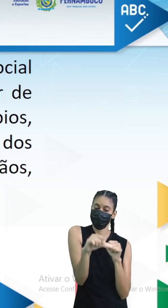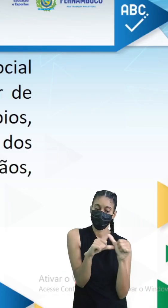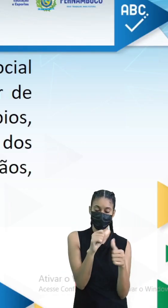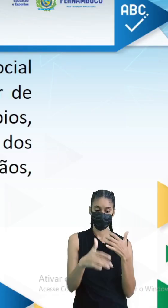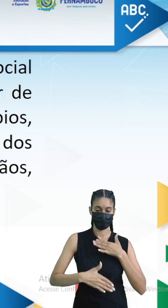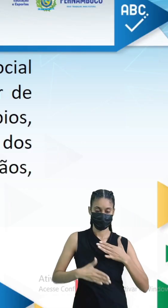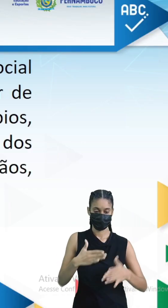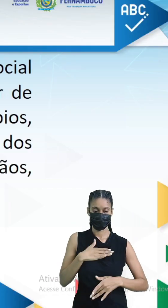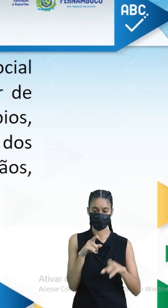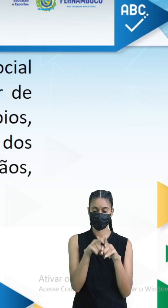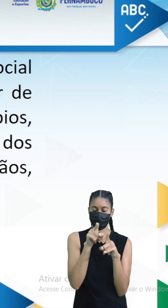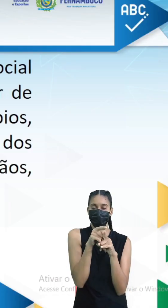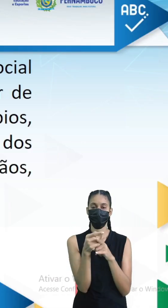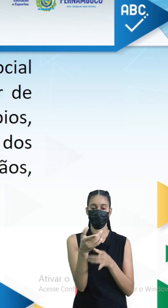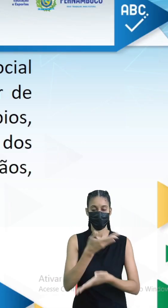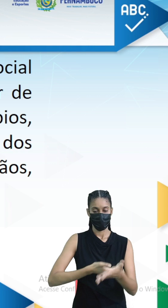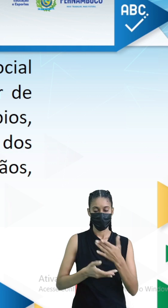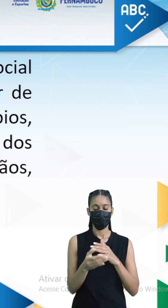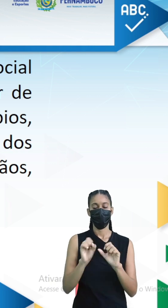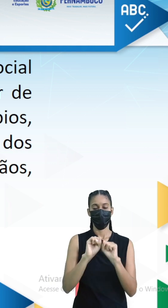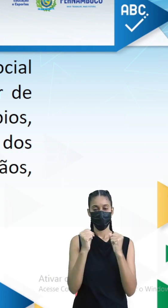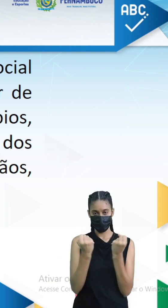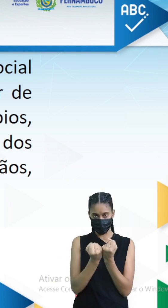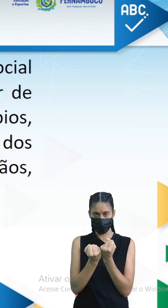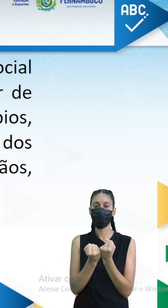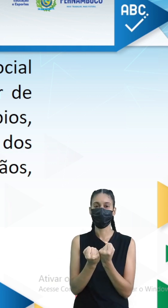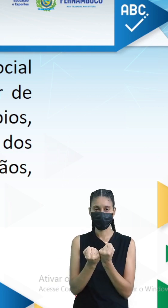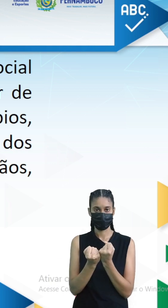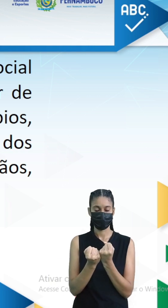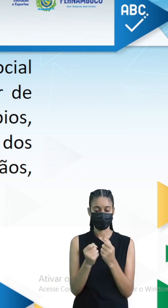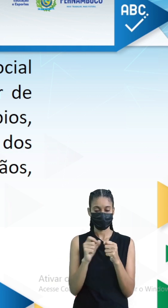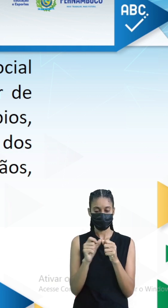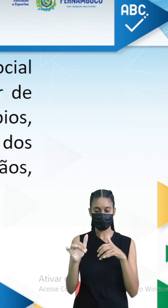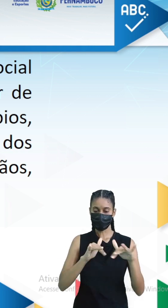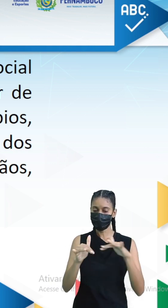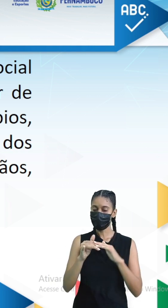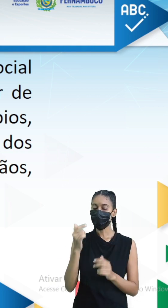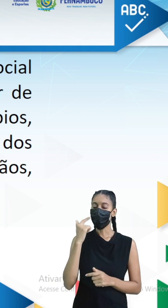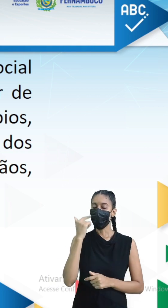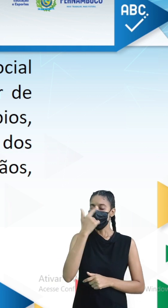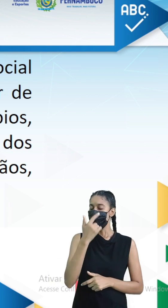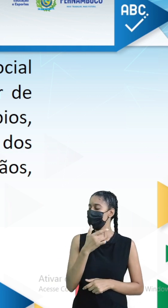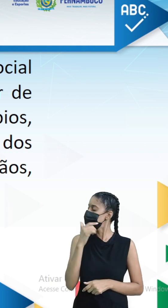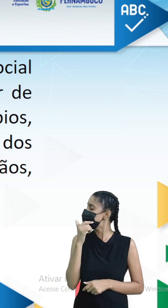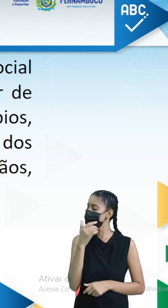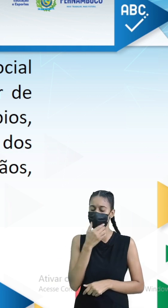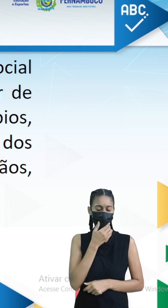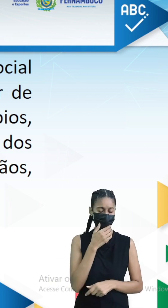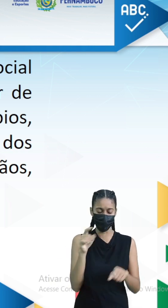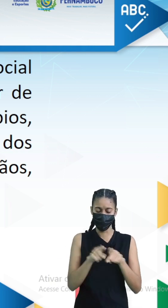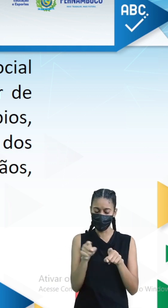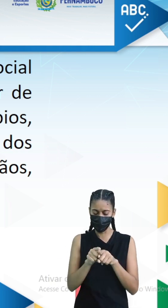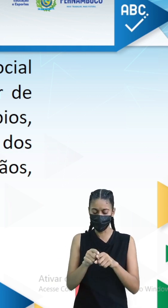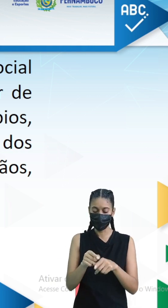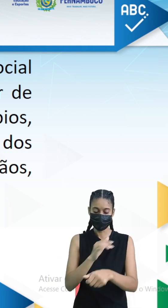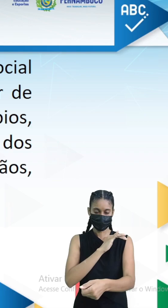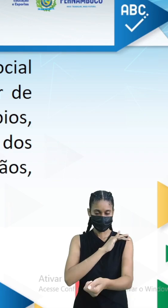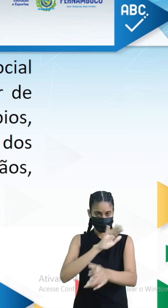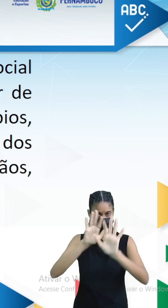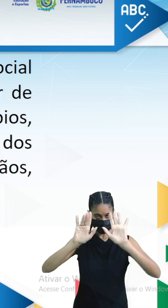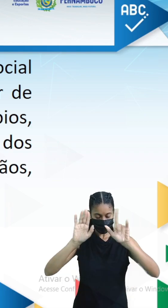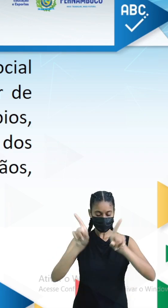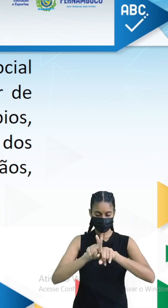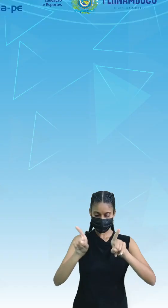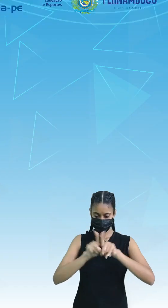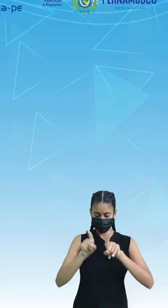corpo, a interação social, envolve movimentos de cabeça, braços, queixos e etc. Isso quer